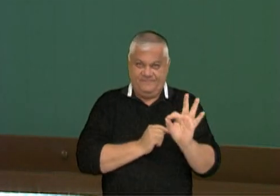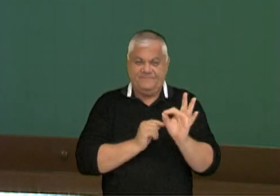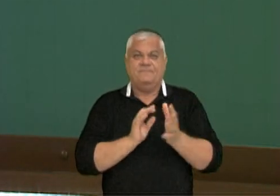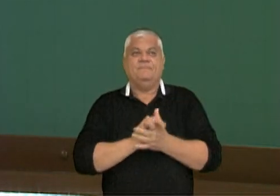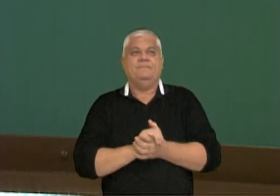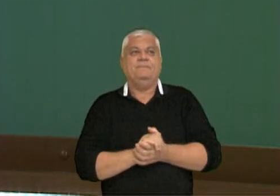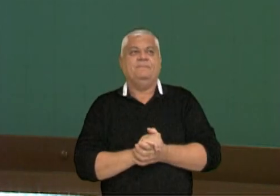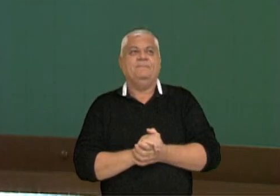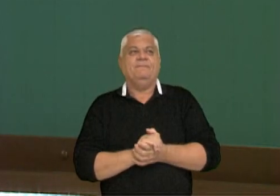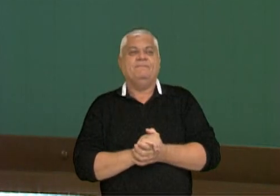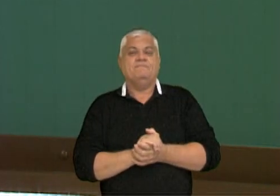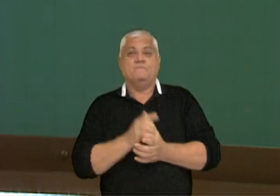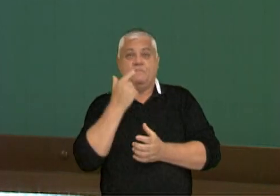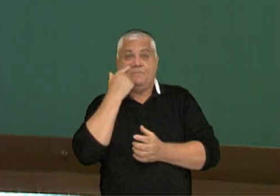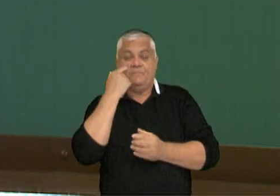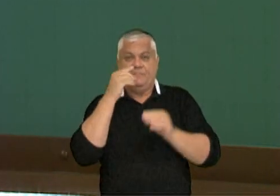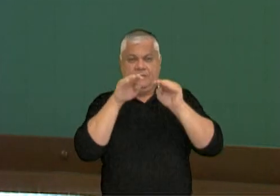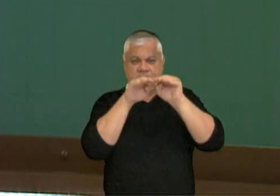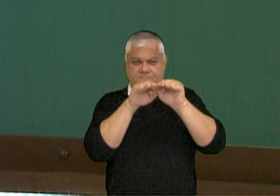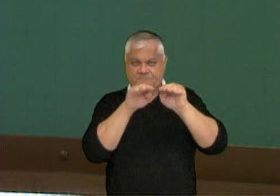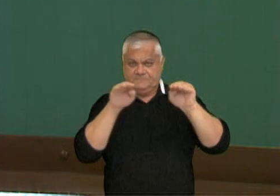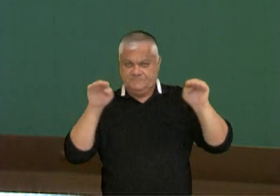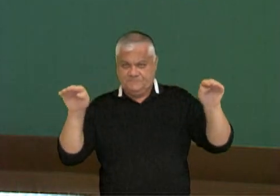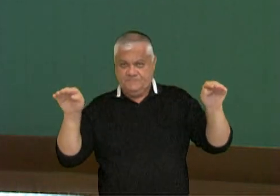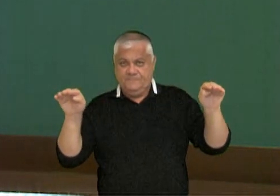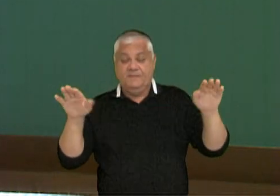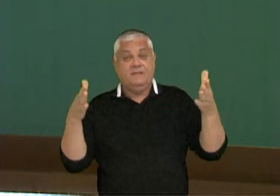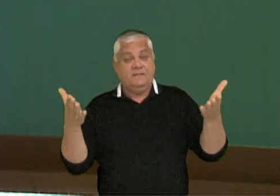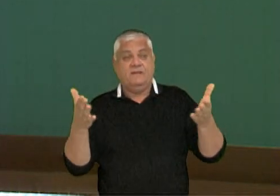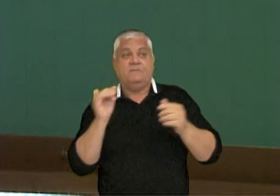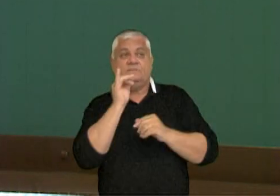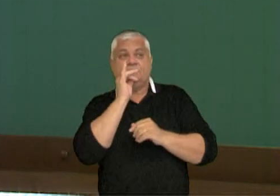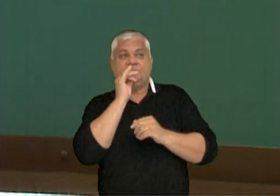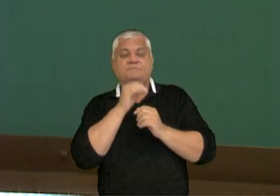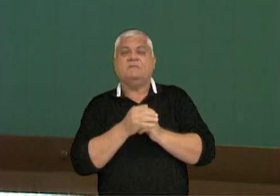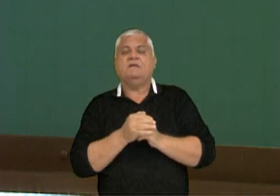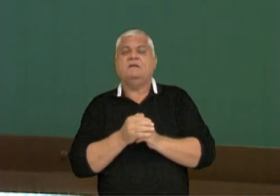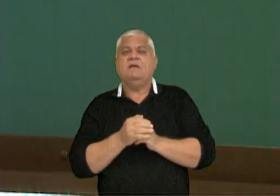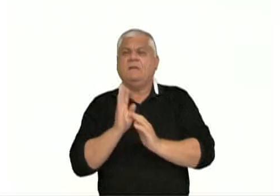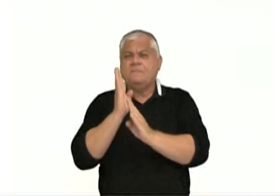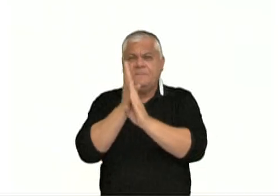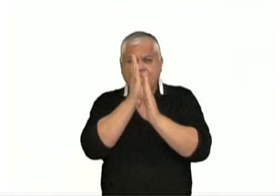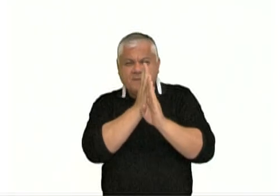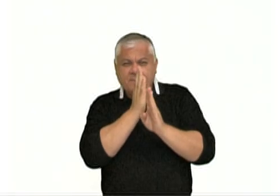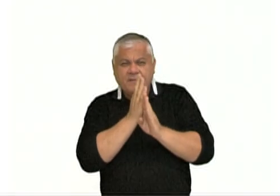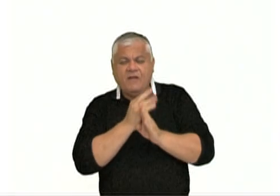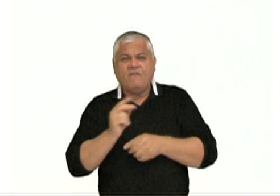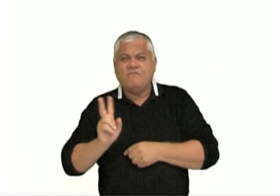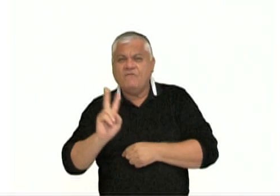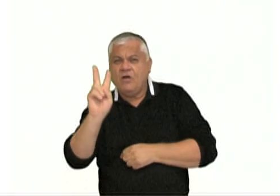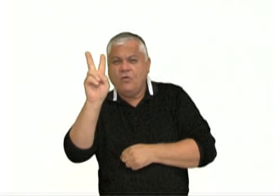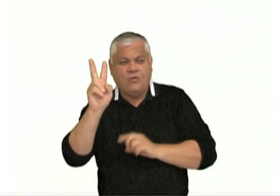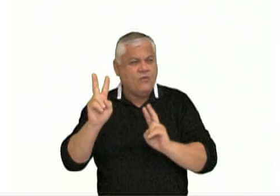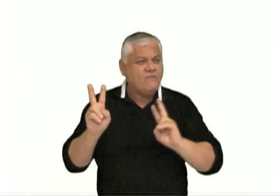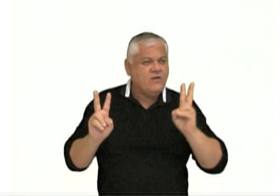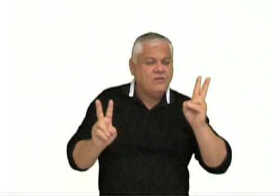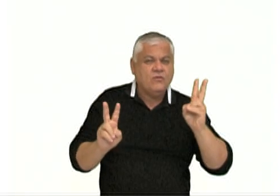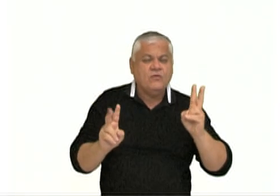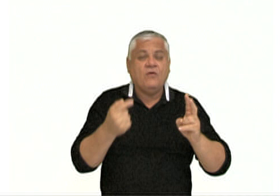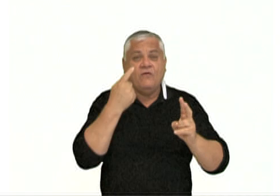bem? Então, veja, desse modo, nós podemos identificar aqui os valores de